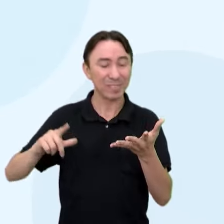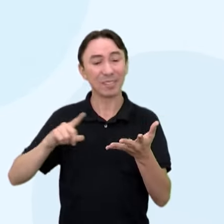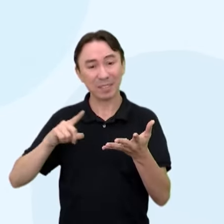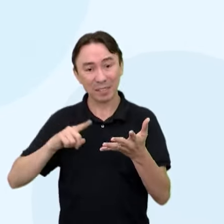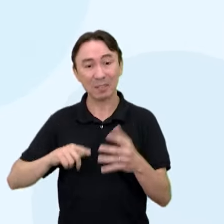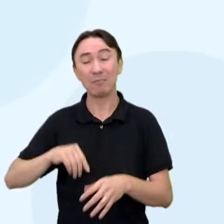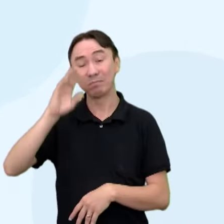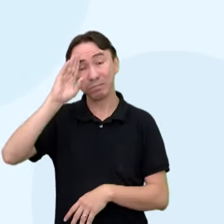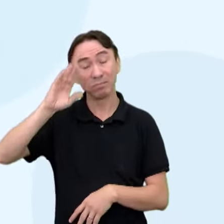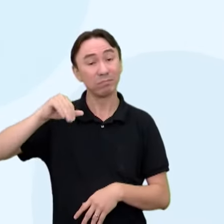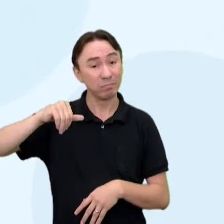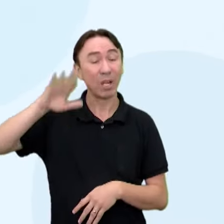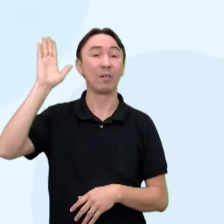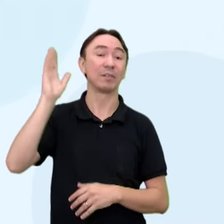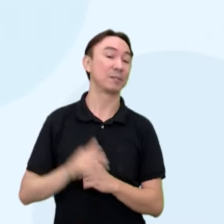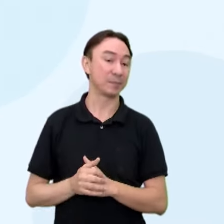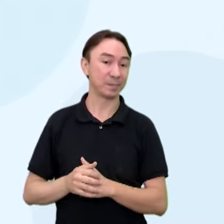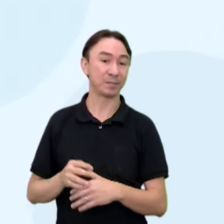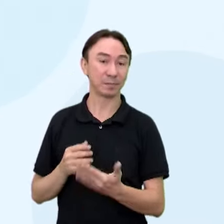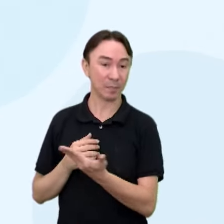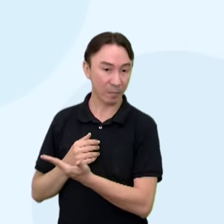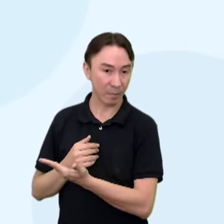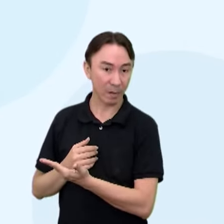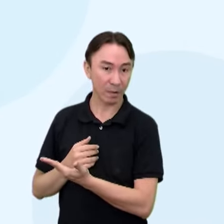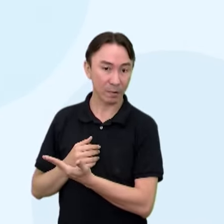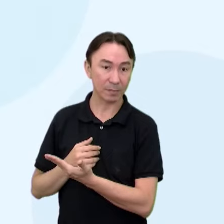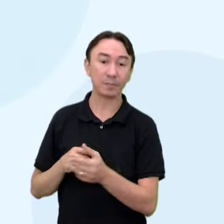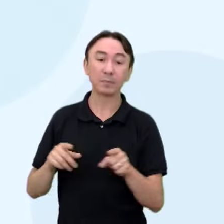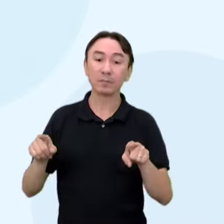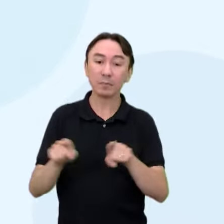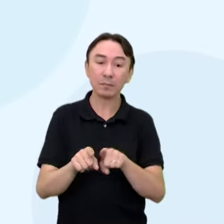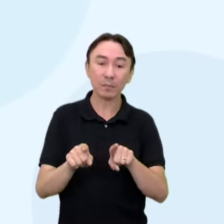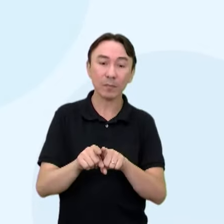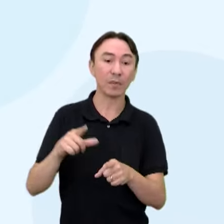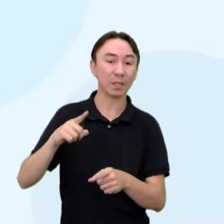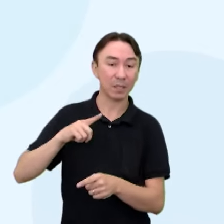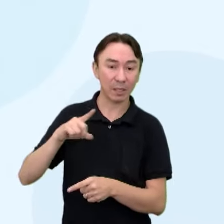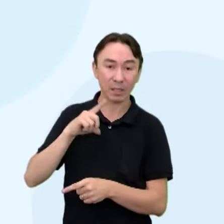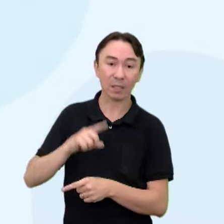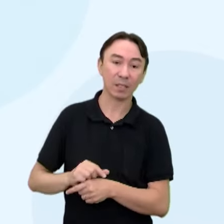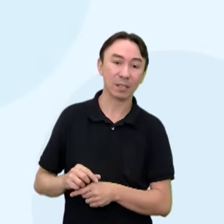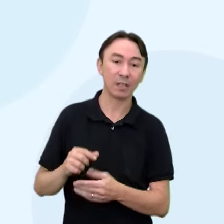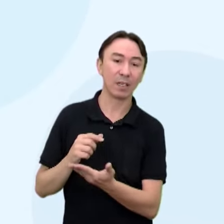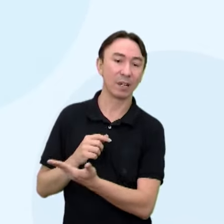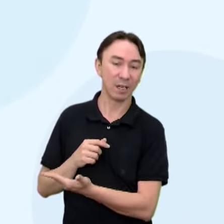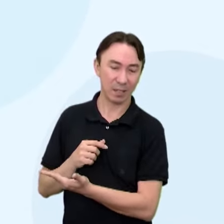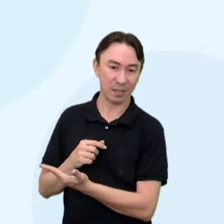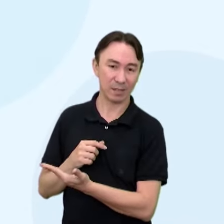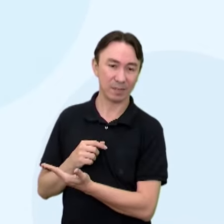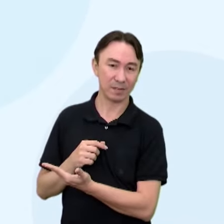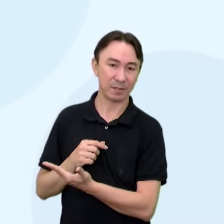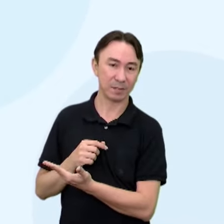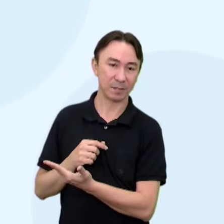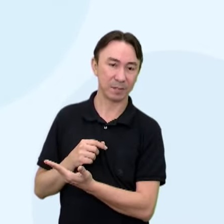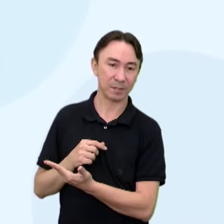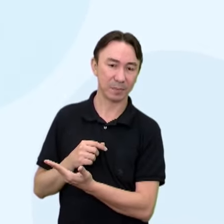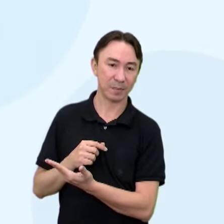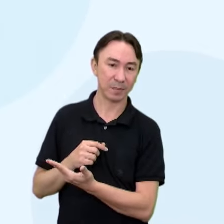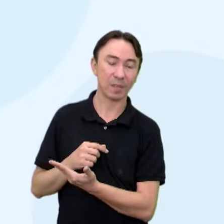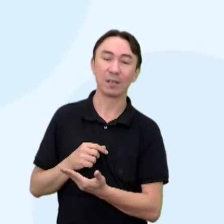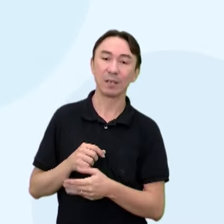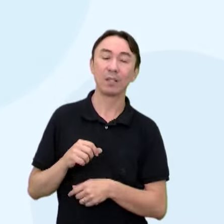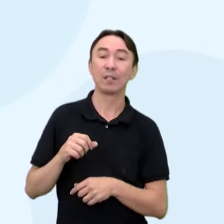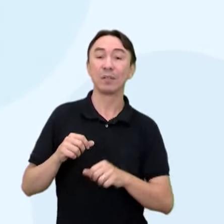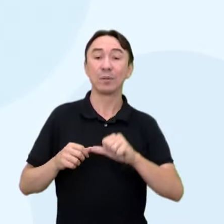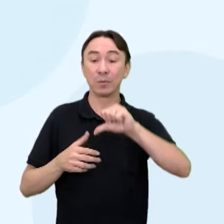as principais aí, né? Tem a placa sul-americana, onde está localizado o Brasil, né? Para quem está observando o mapa aí,